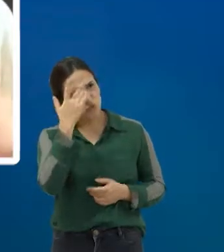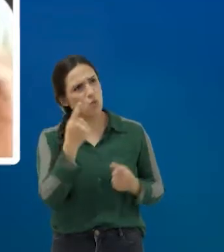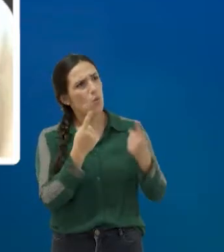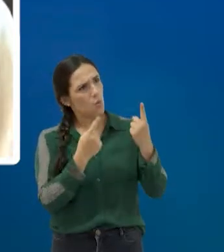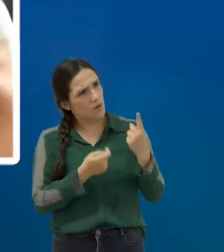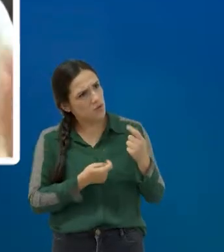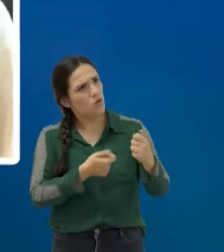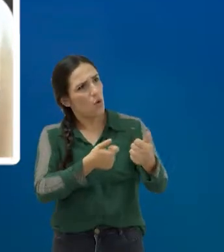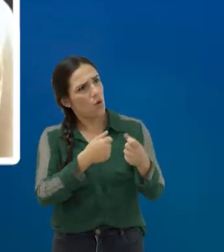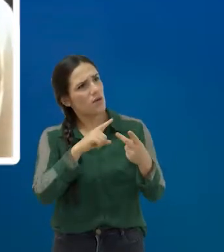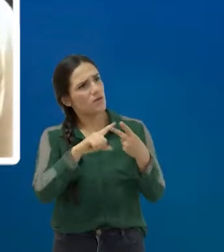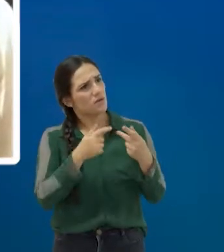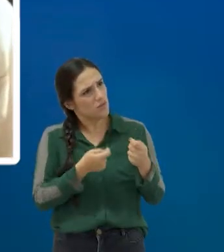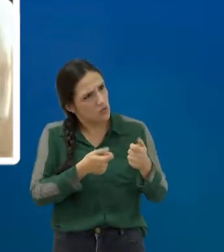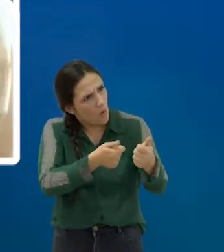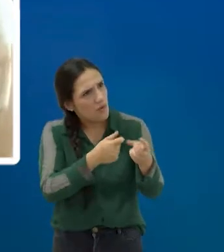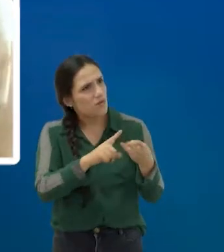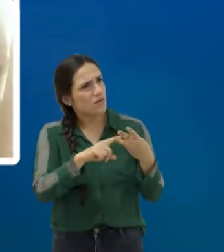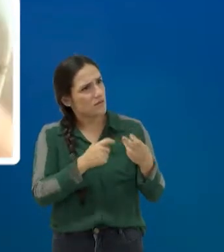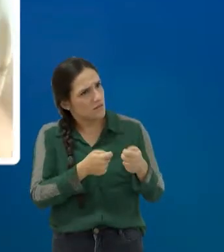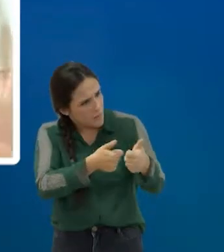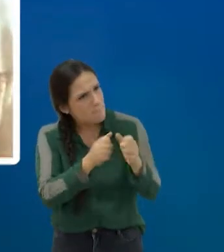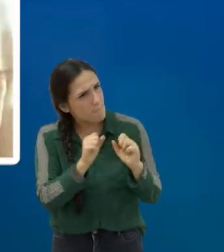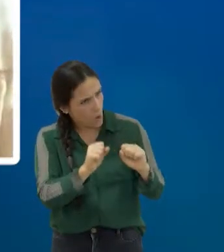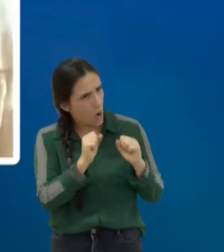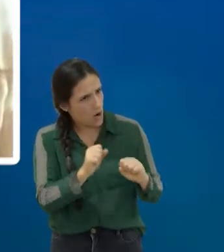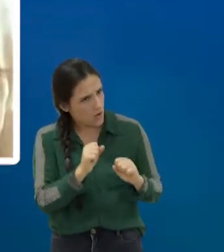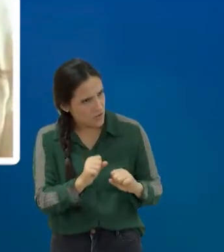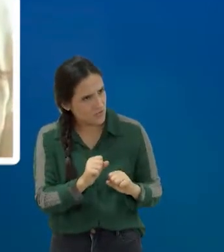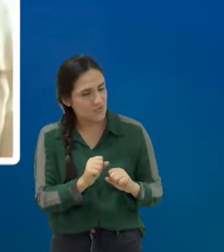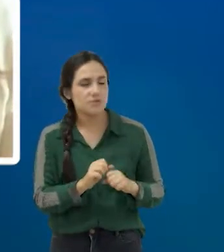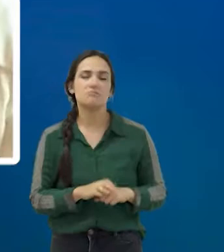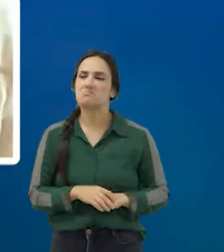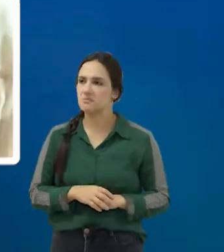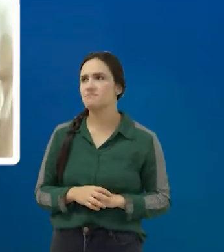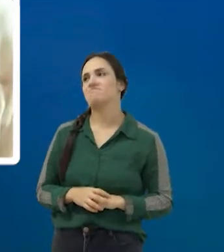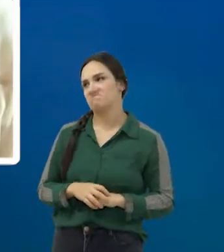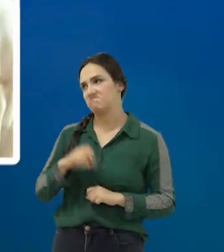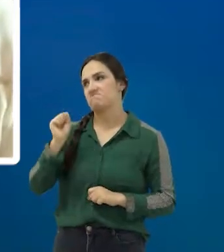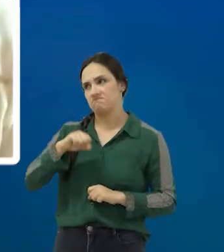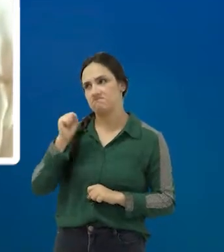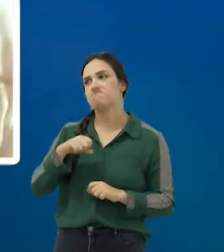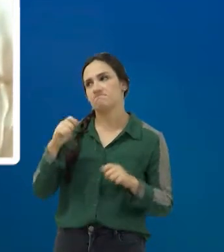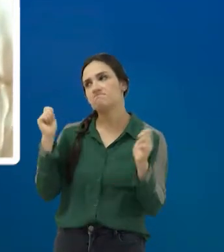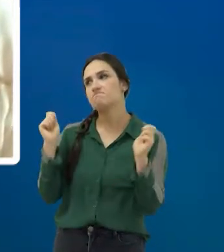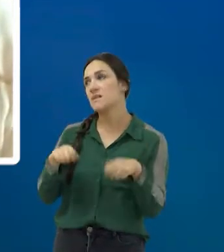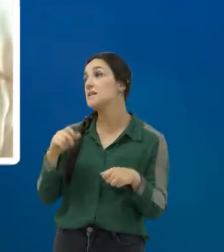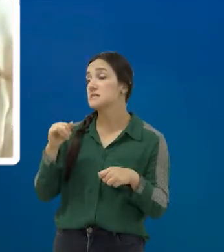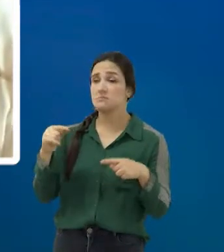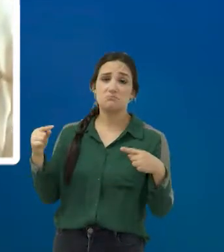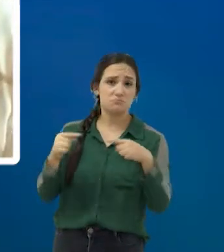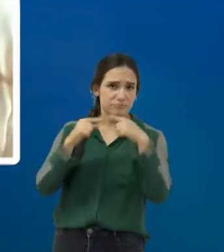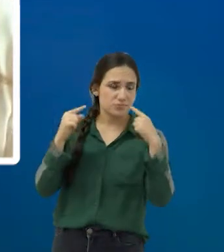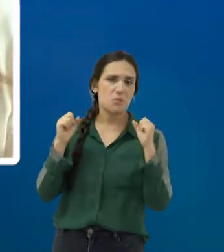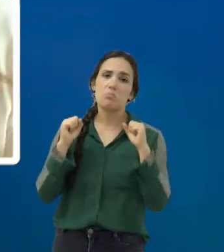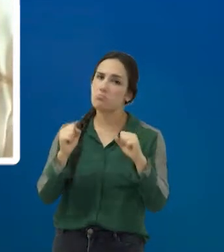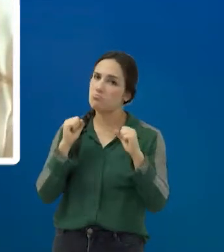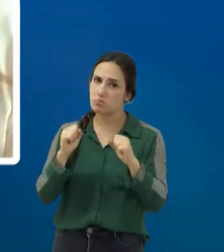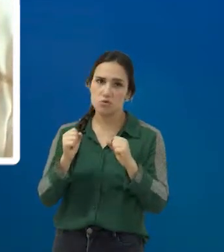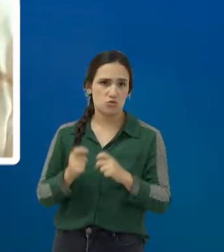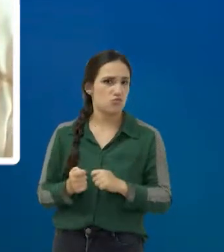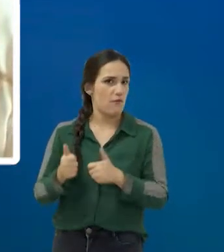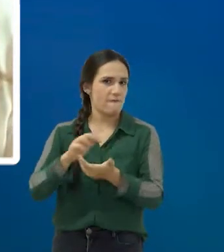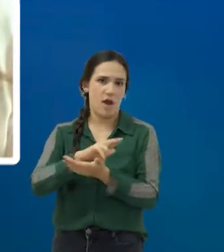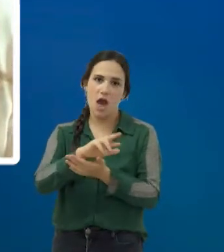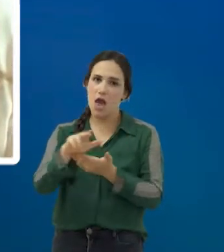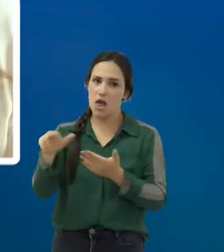vez, né? Que é um doador mesmo, né? Pode doar mais de uma vez a medula óssea. E isso, se for compatível, ele pode doar